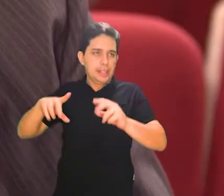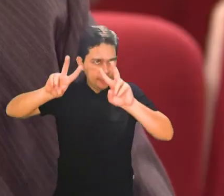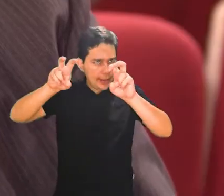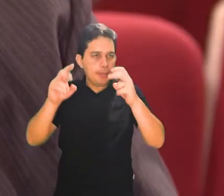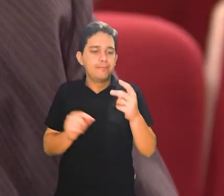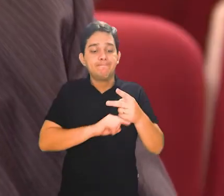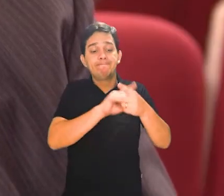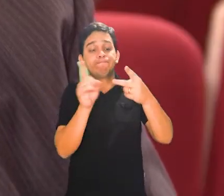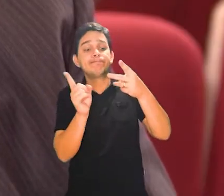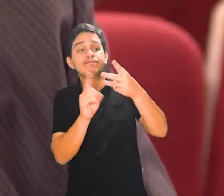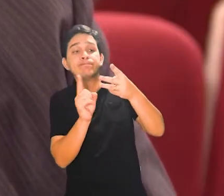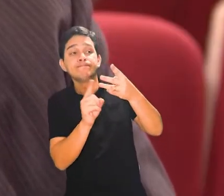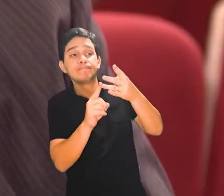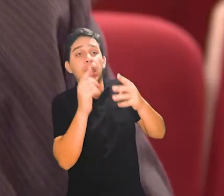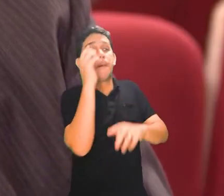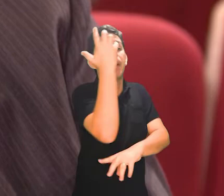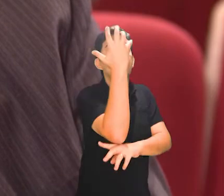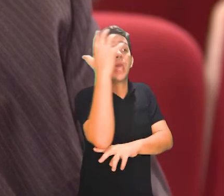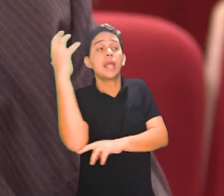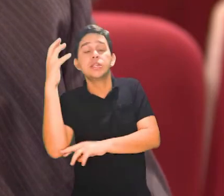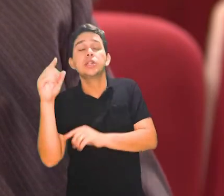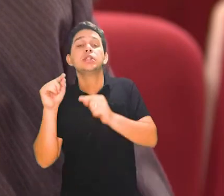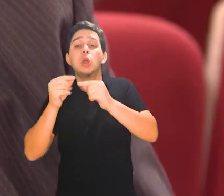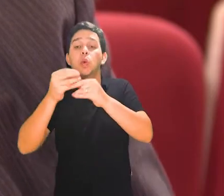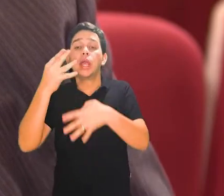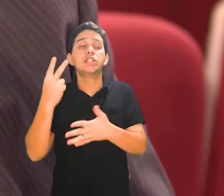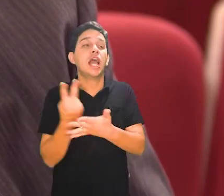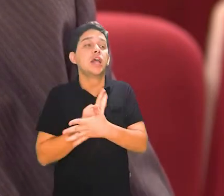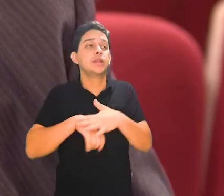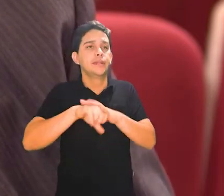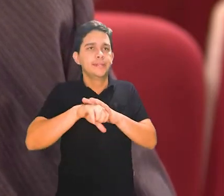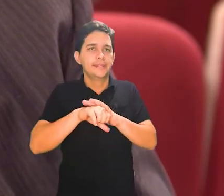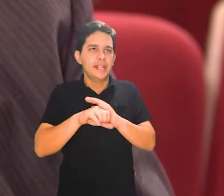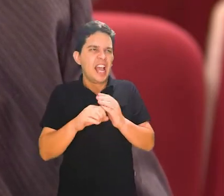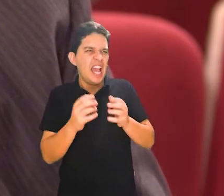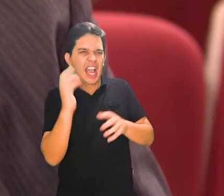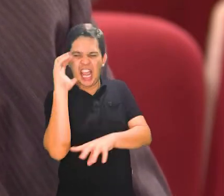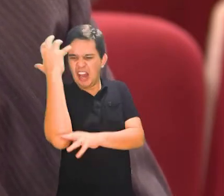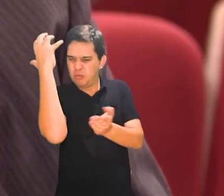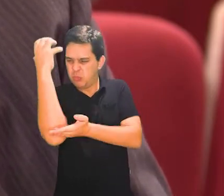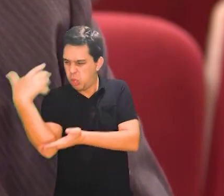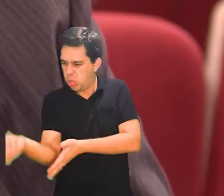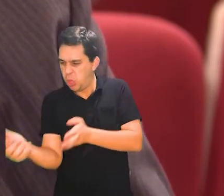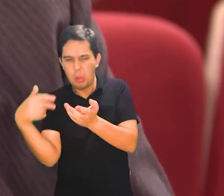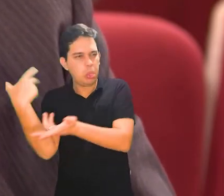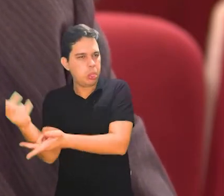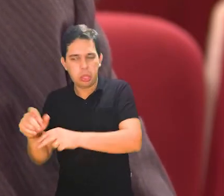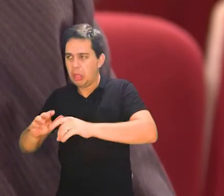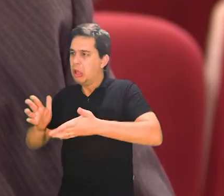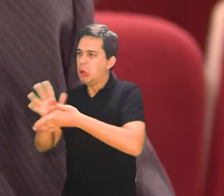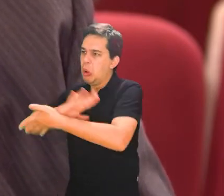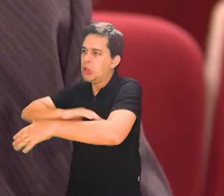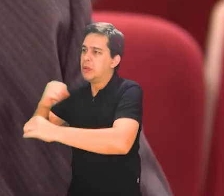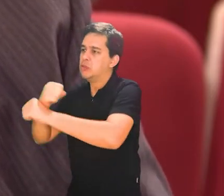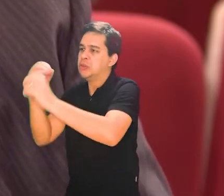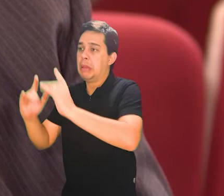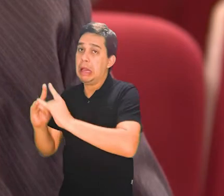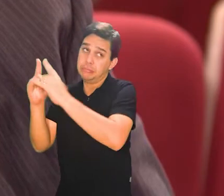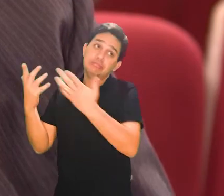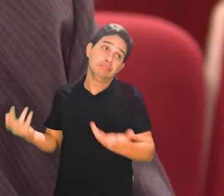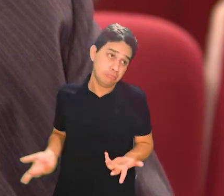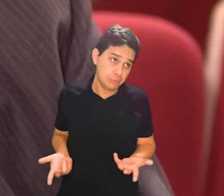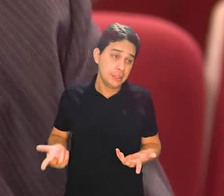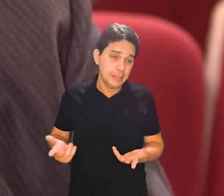loteamentos. Na área da saúde, a questão ligada aos hospitais públicos, né? E na área de